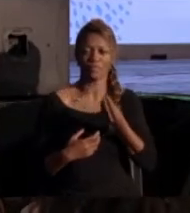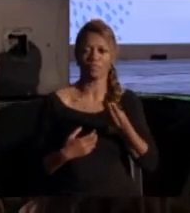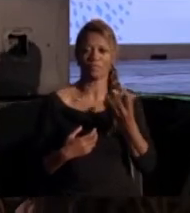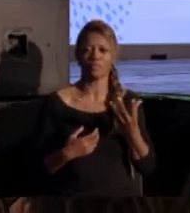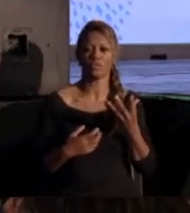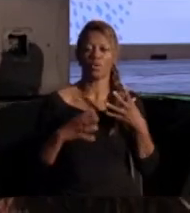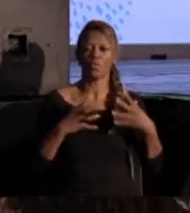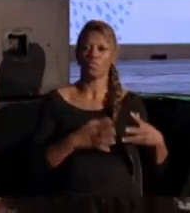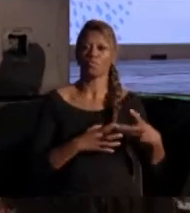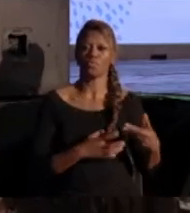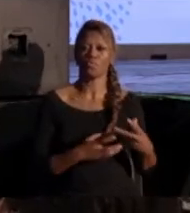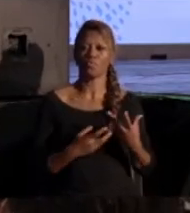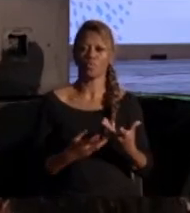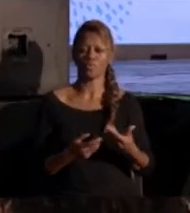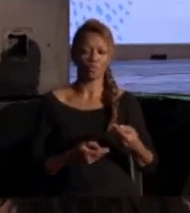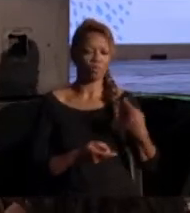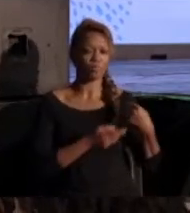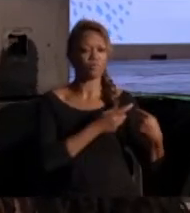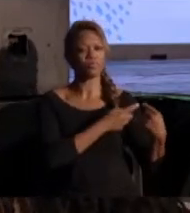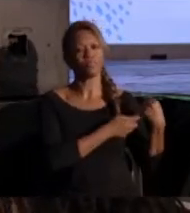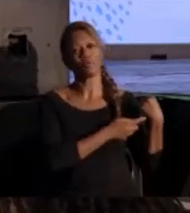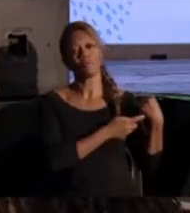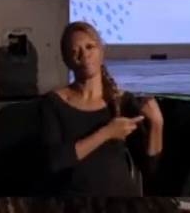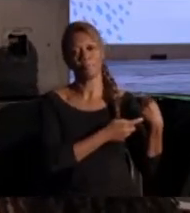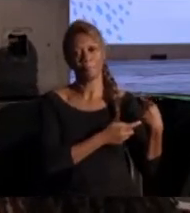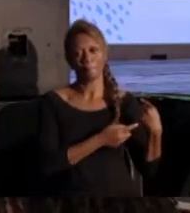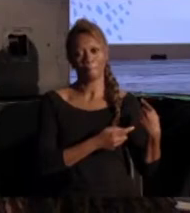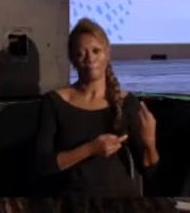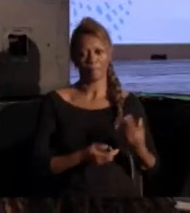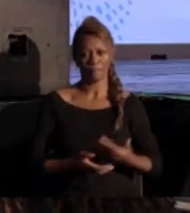com toda essa ancestralidade